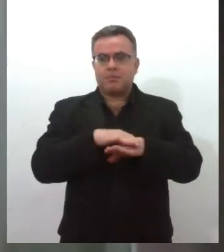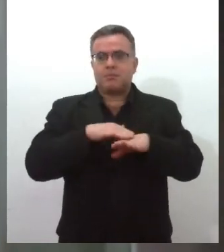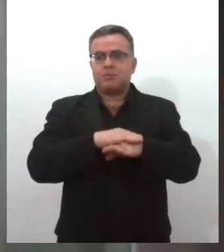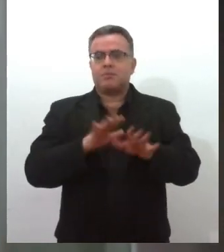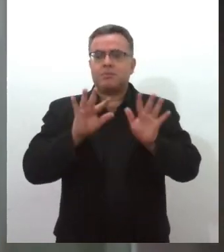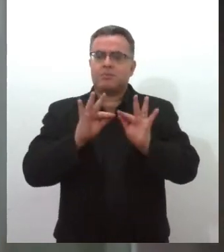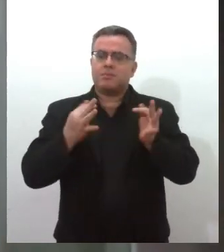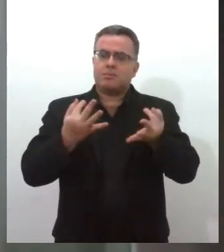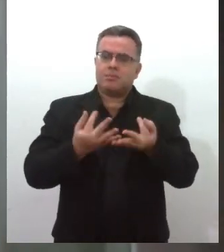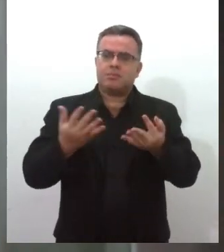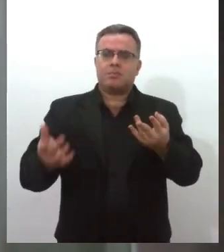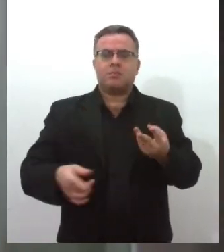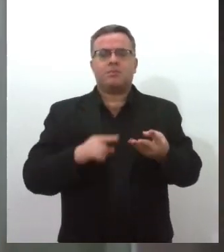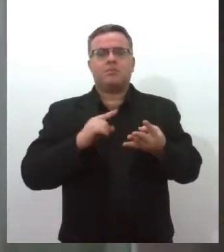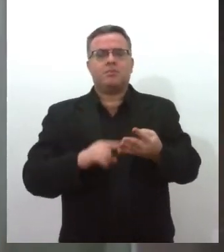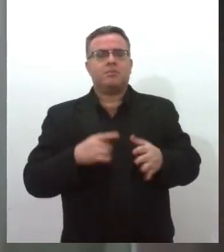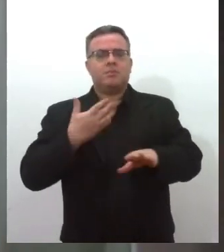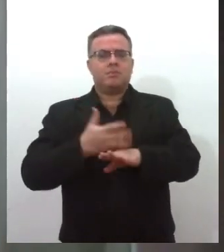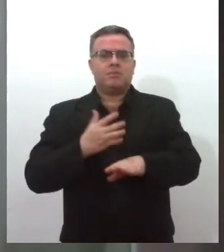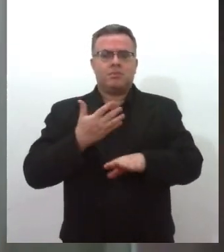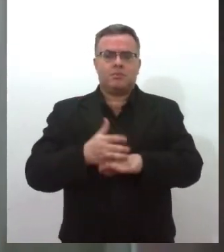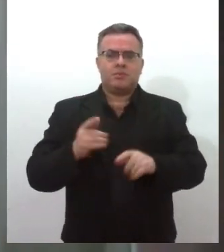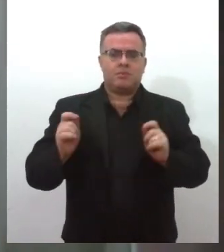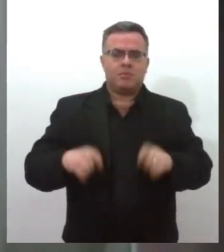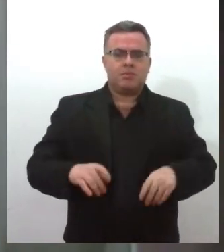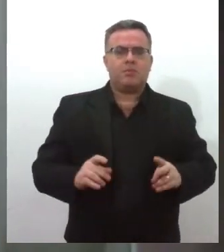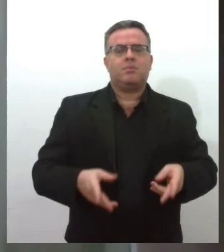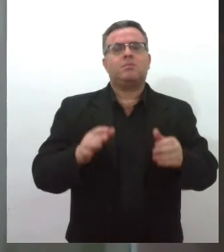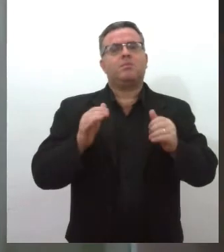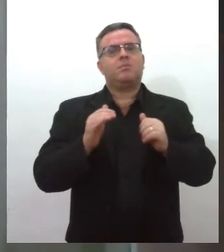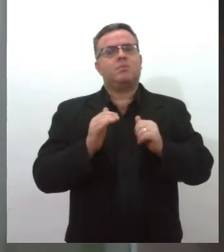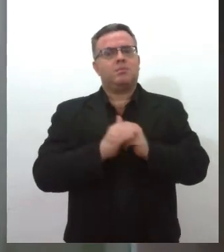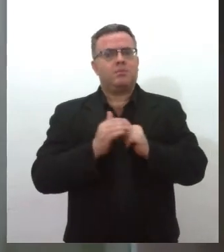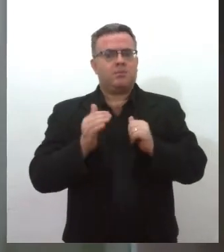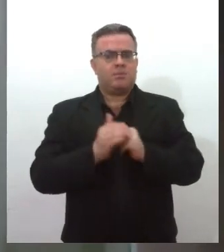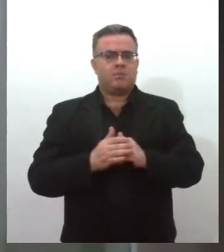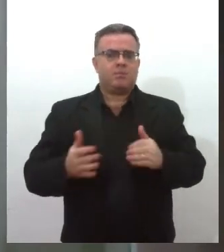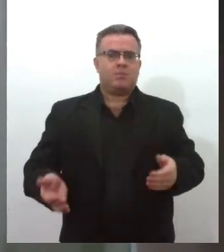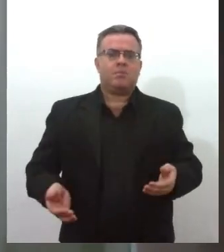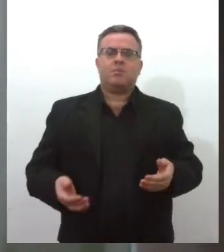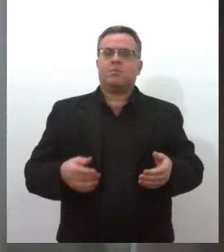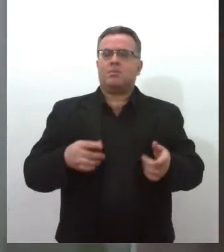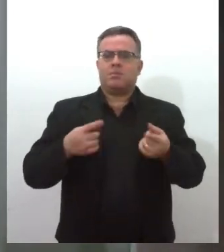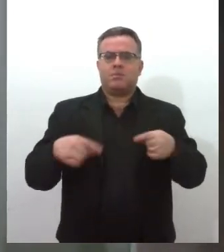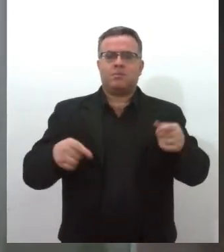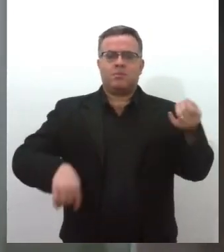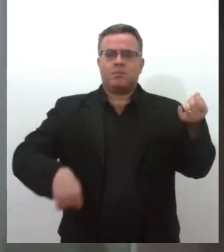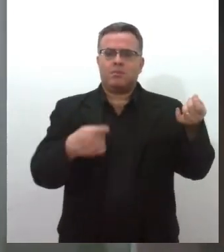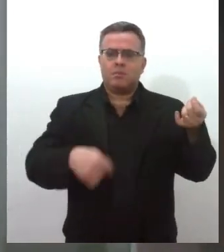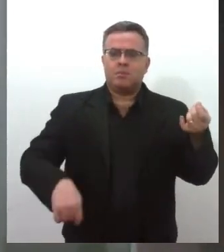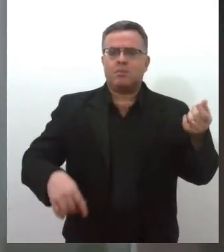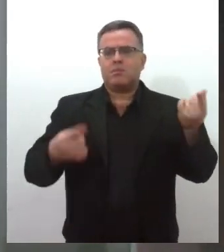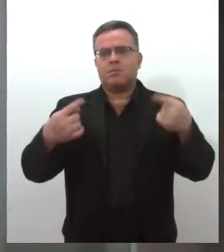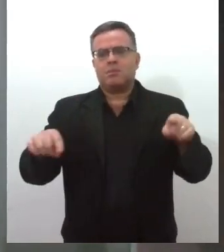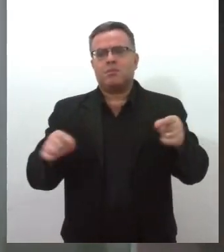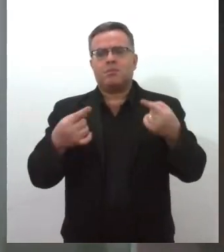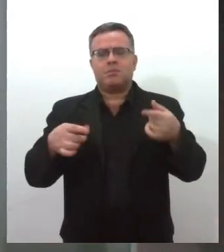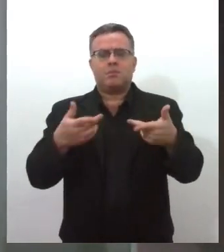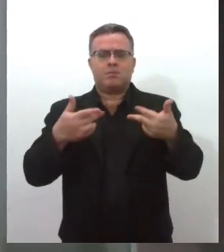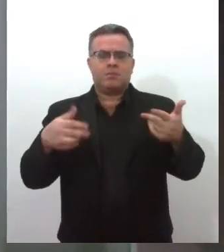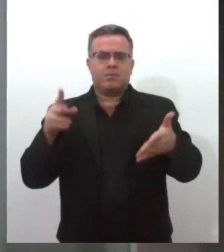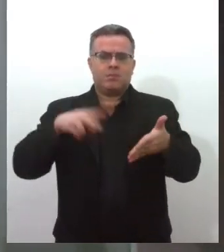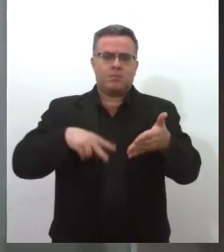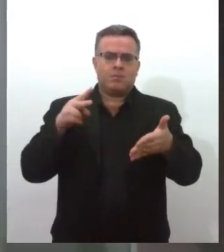uma música, uma prática meditativa, uma oração, uma prática de instrumento também. Então, várias coisas,